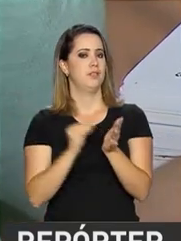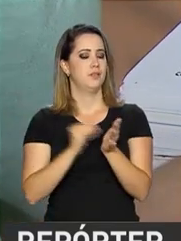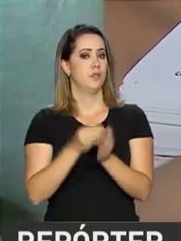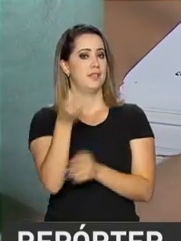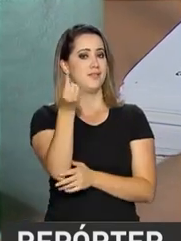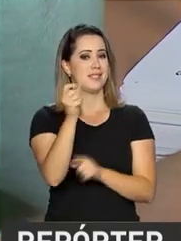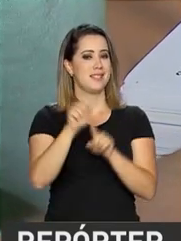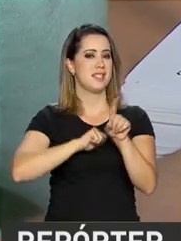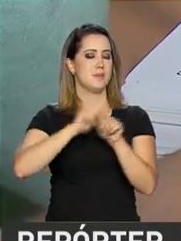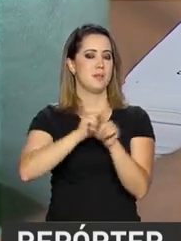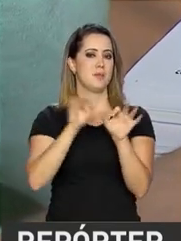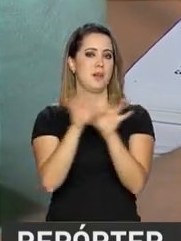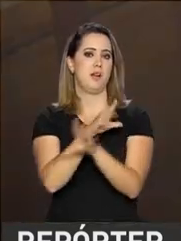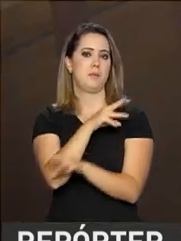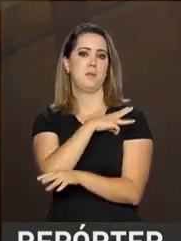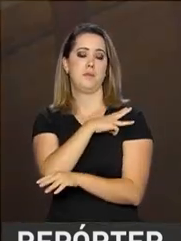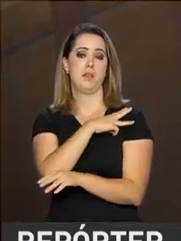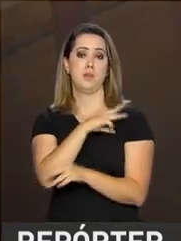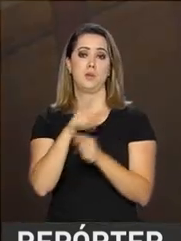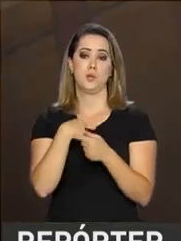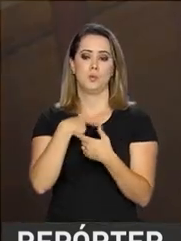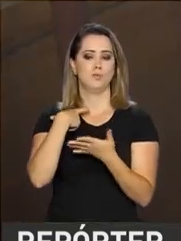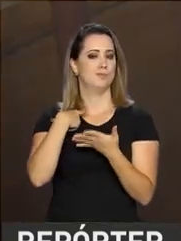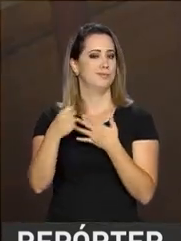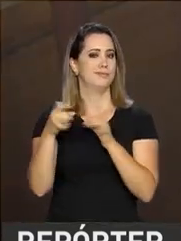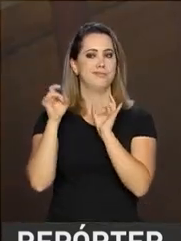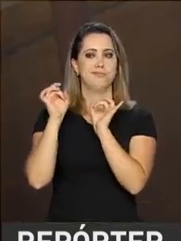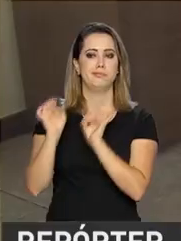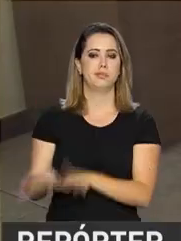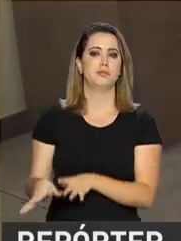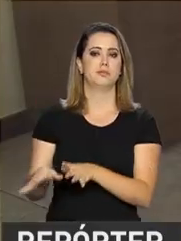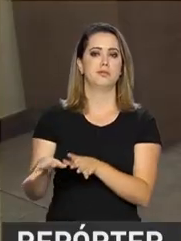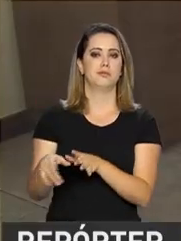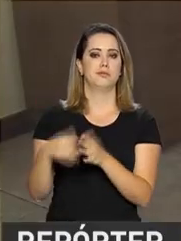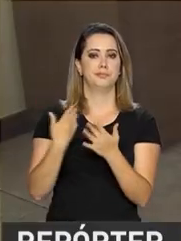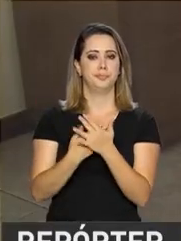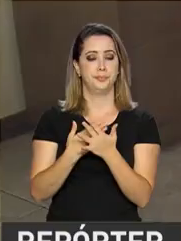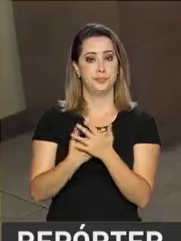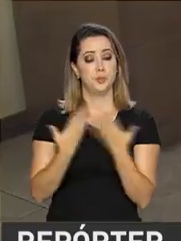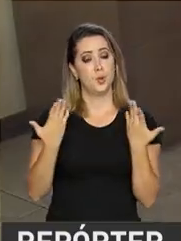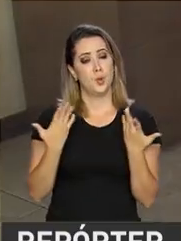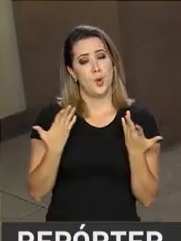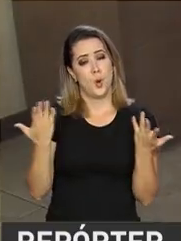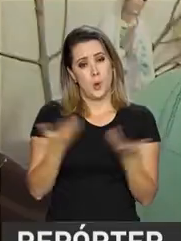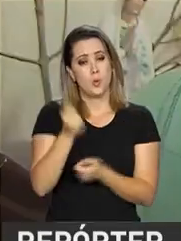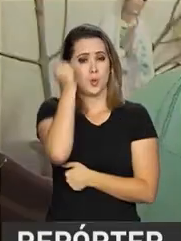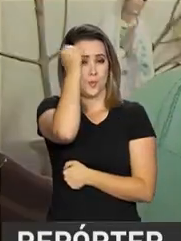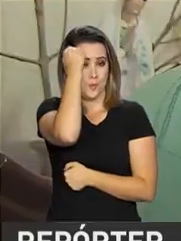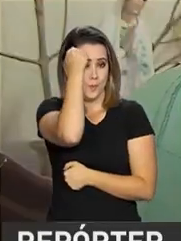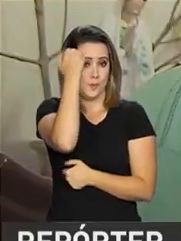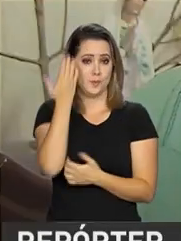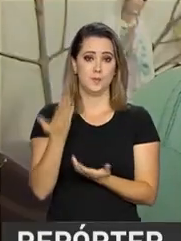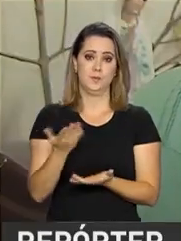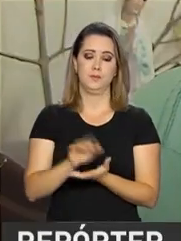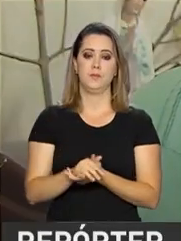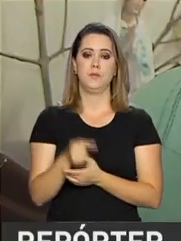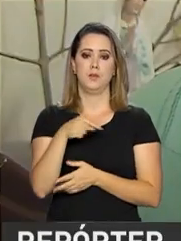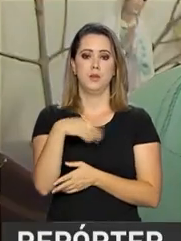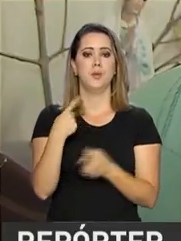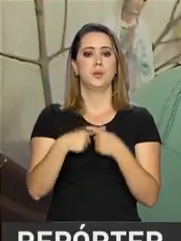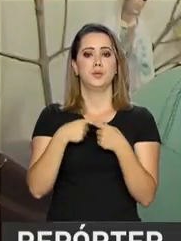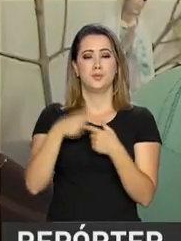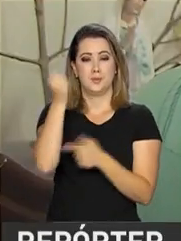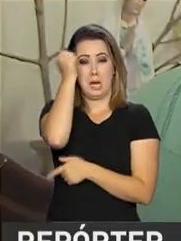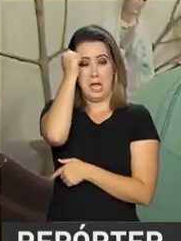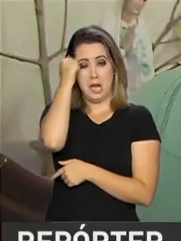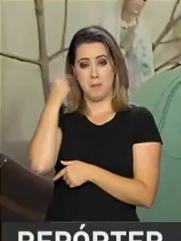seis meses para concluir o ensino médio quando desistiu de estudar hoje ele se diz arrependido me arrependo pelo fato de